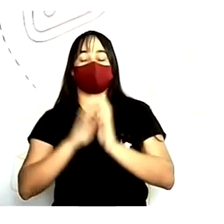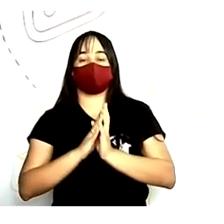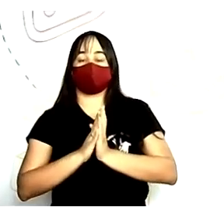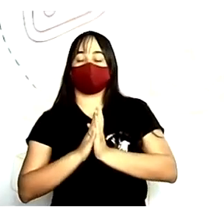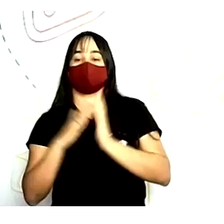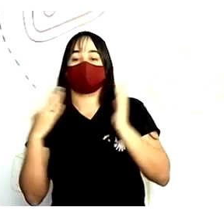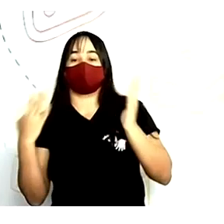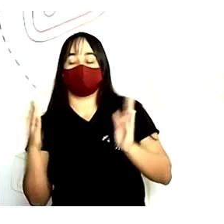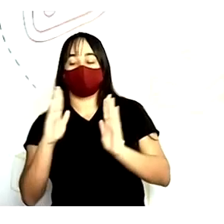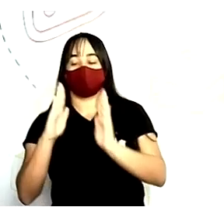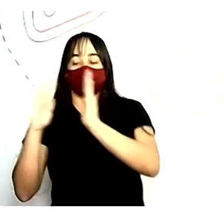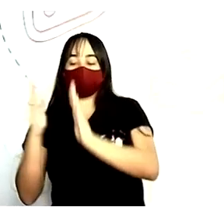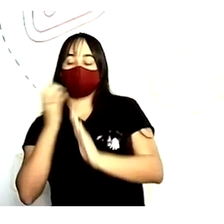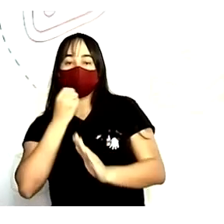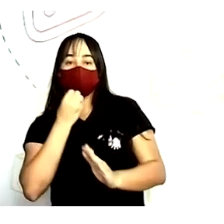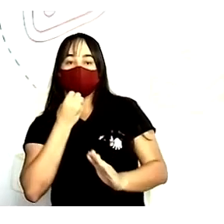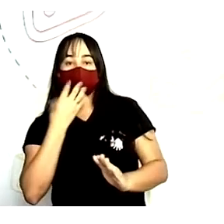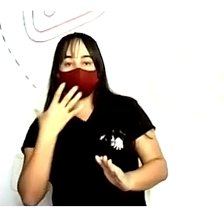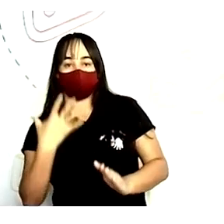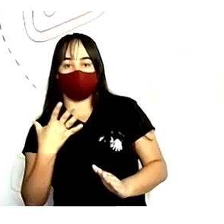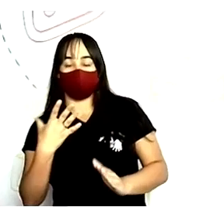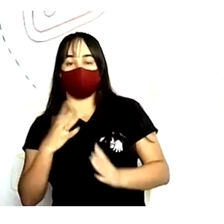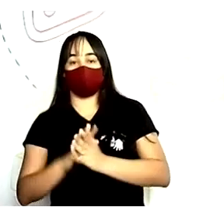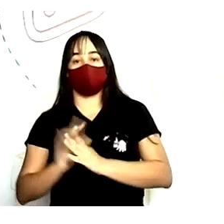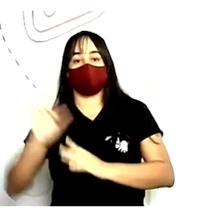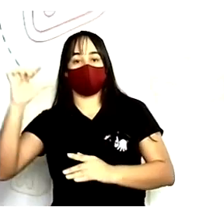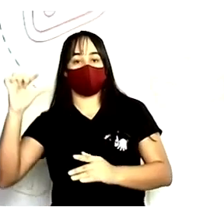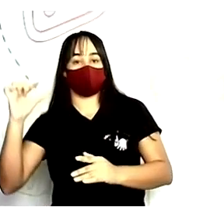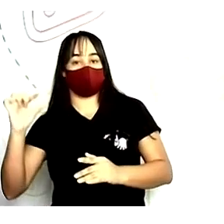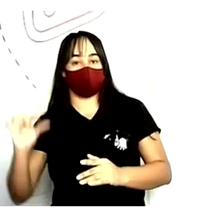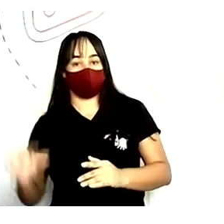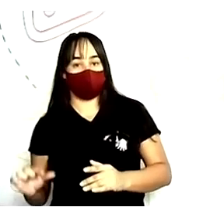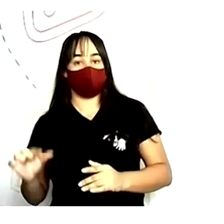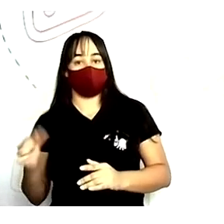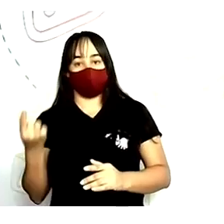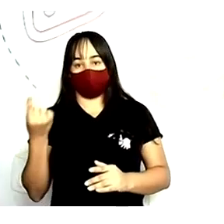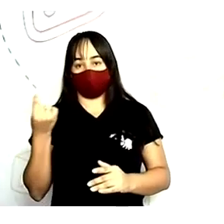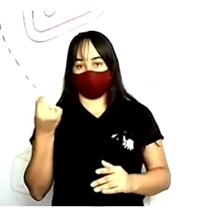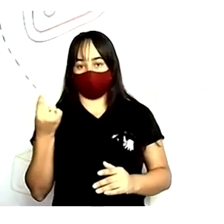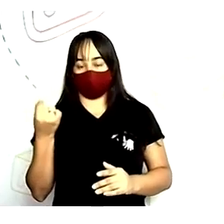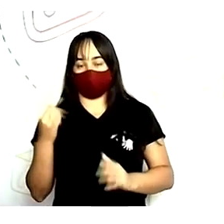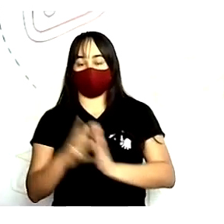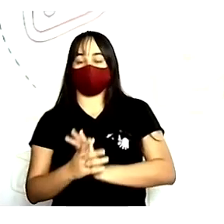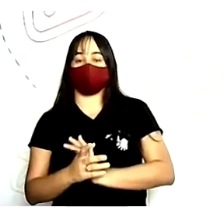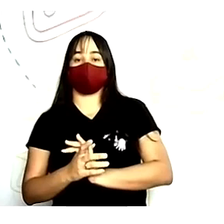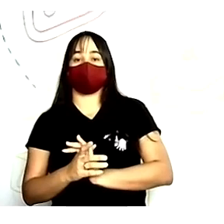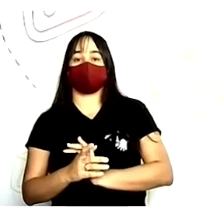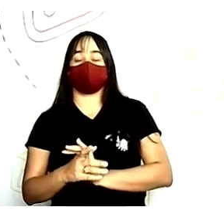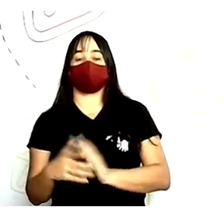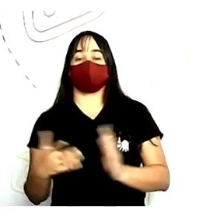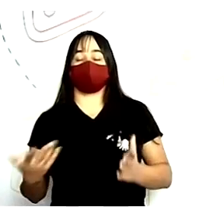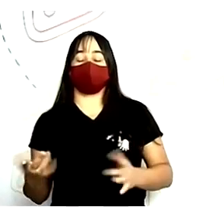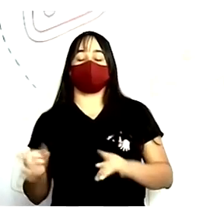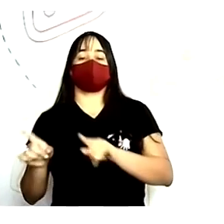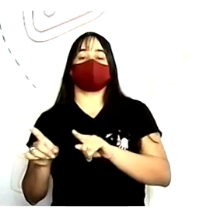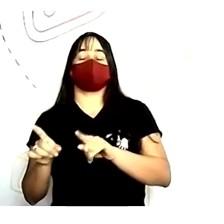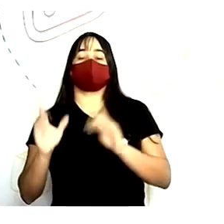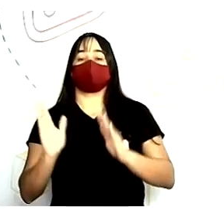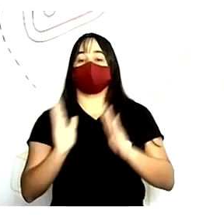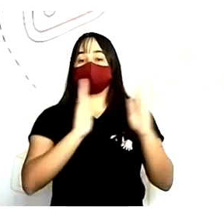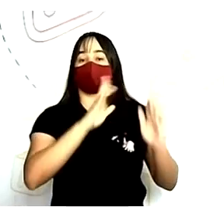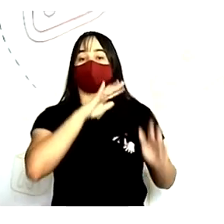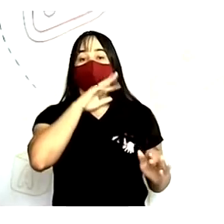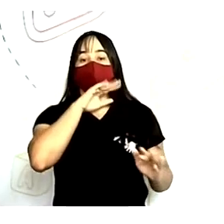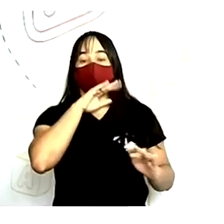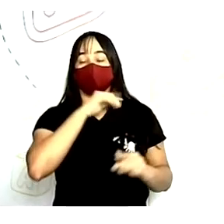aos centros de consumo, ou seja, vai reduzir os gastos com a instalação de redes, e a sua desvantagem é que ela